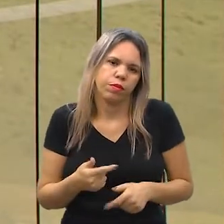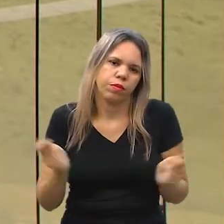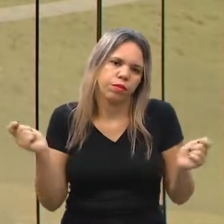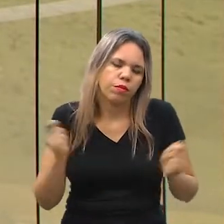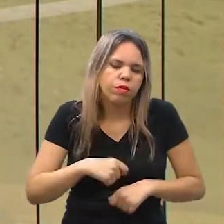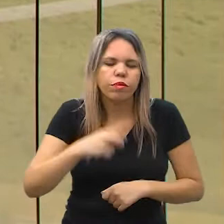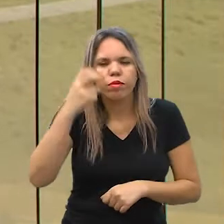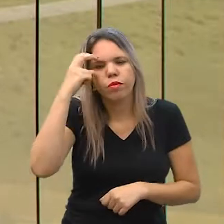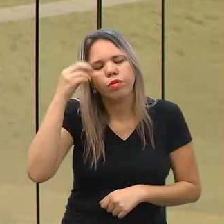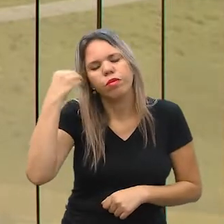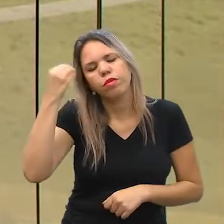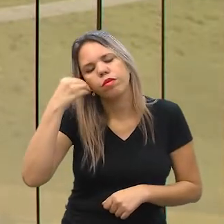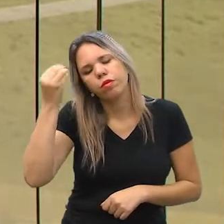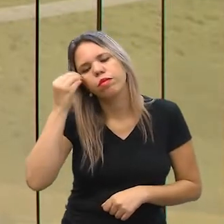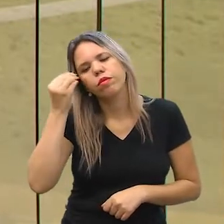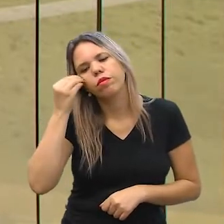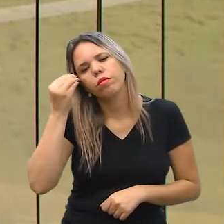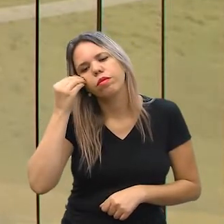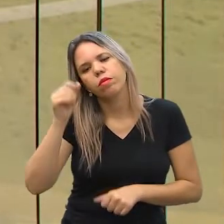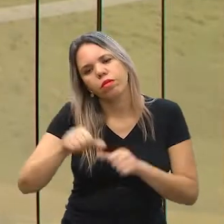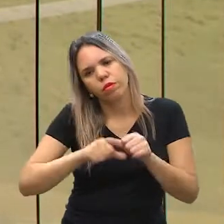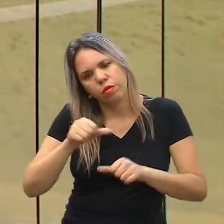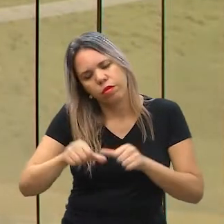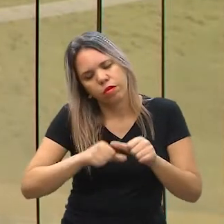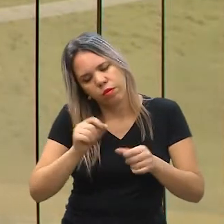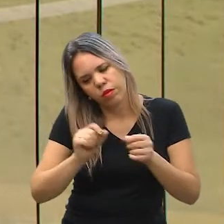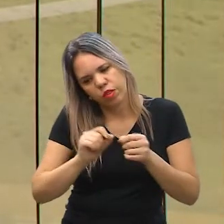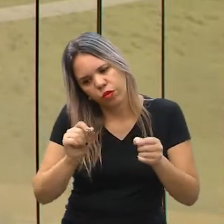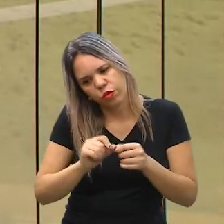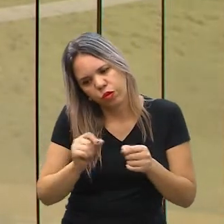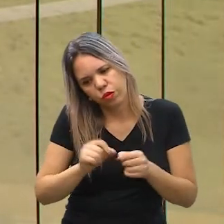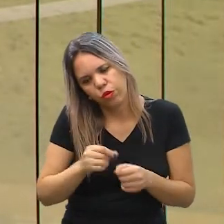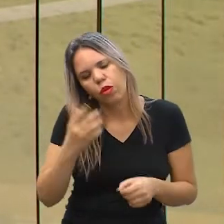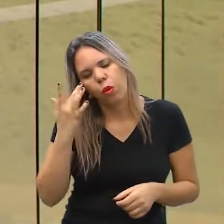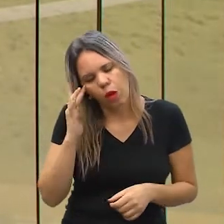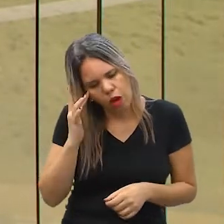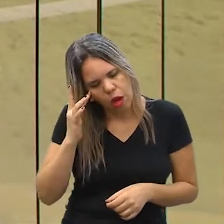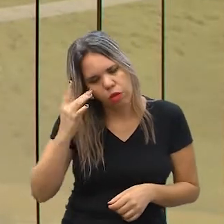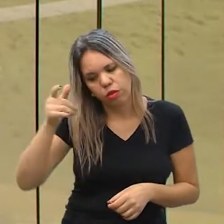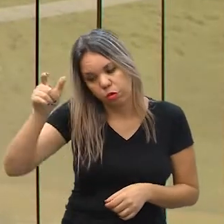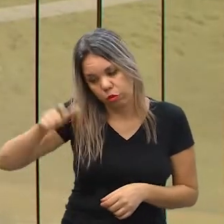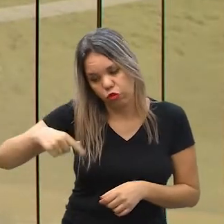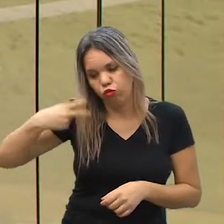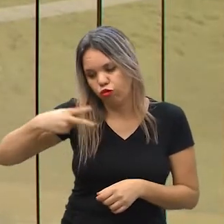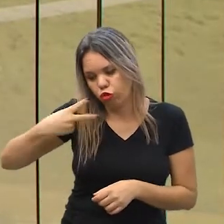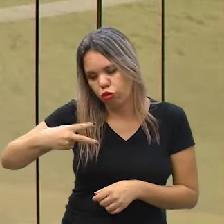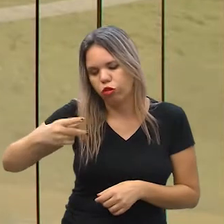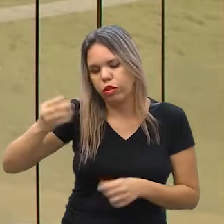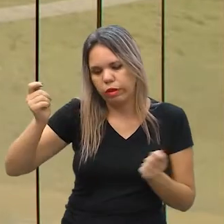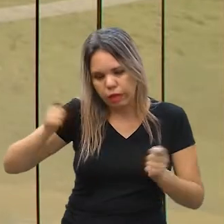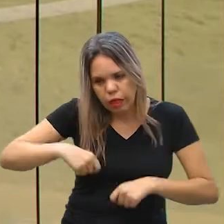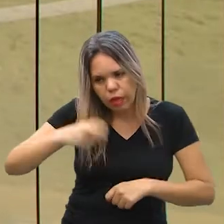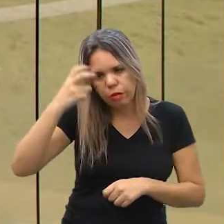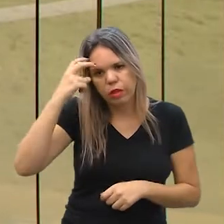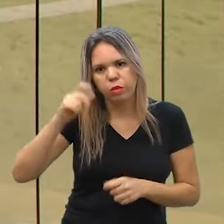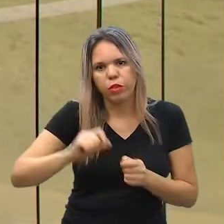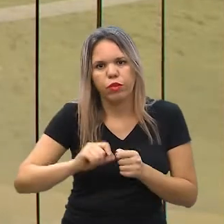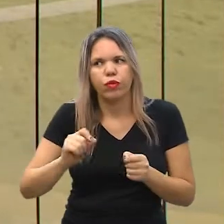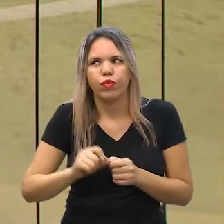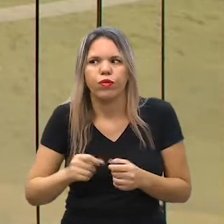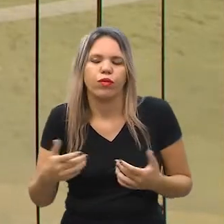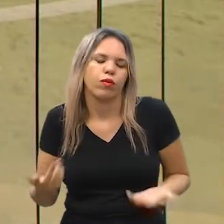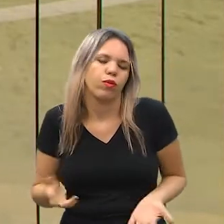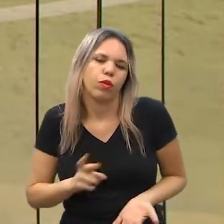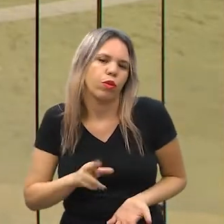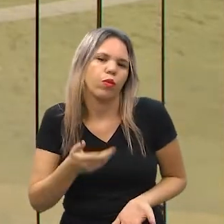a capacidade de tentar fazer a transformação. Eu acho que o político tem essa capacidade, ele tem esse poder